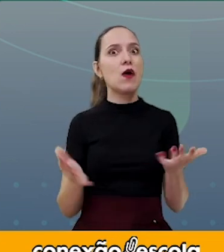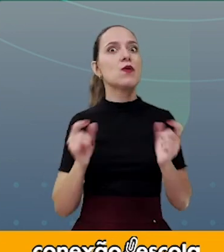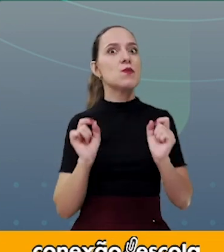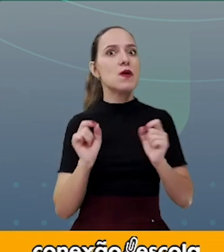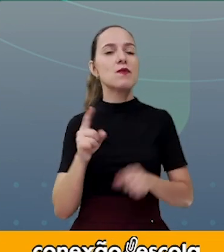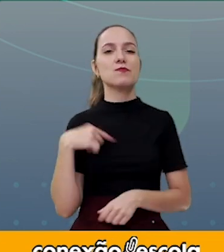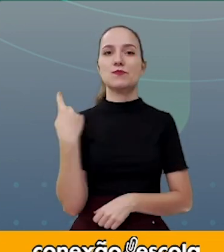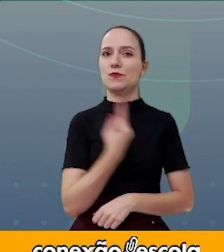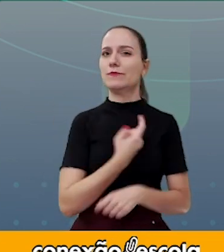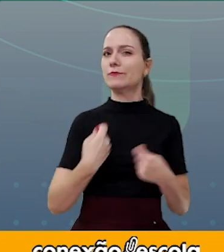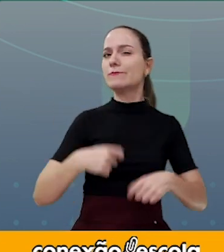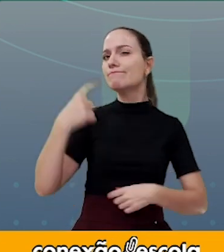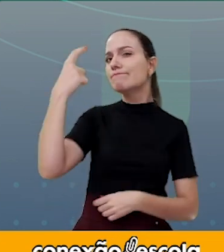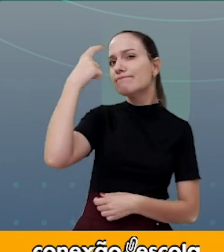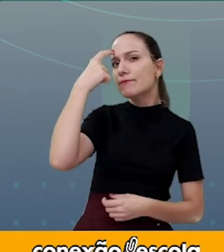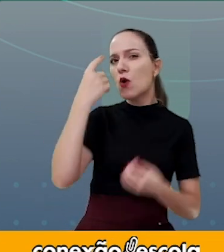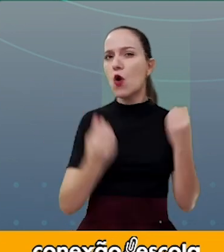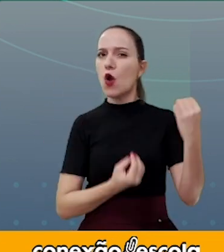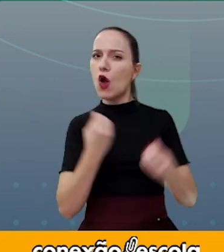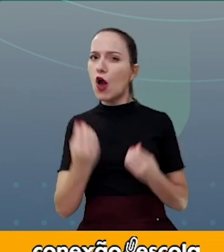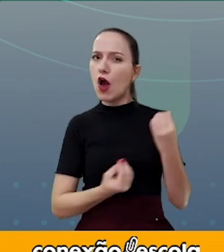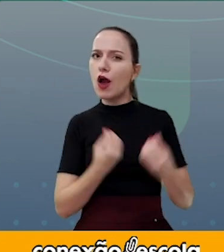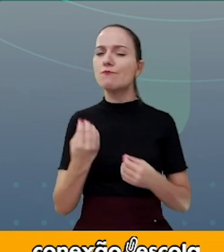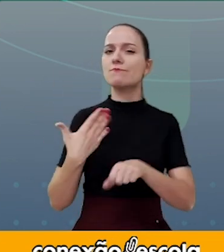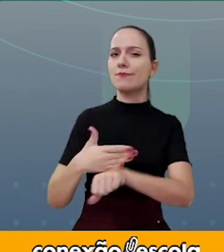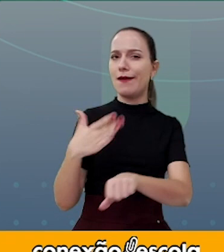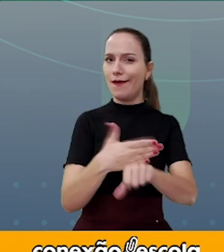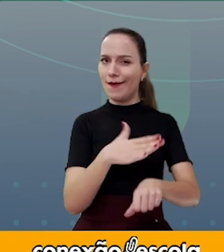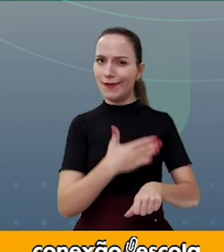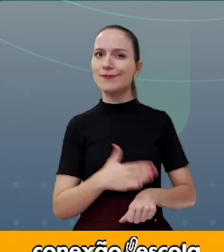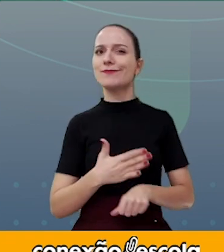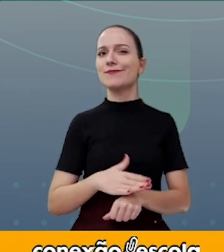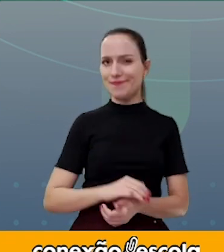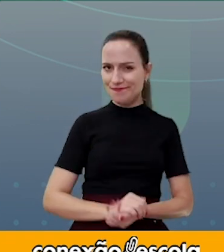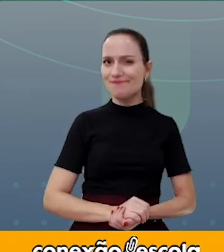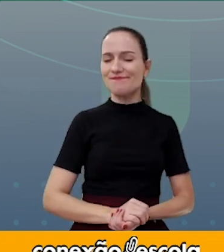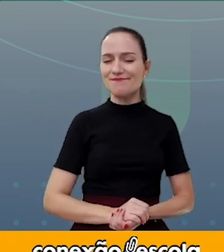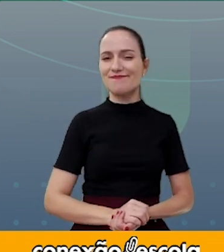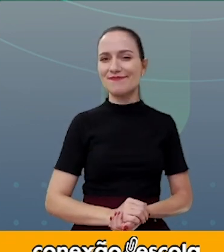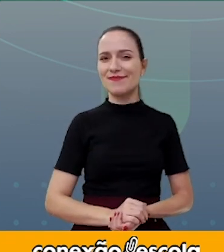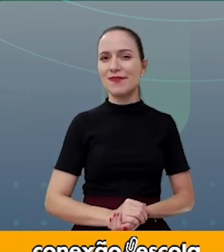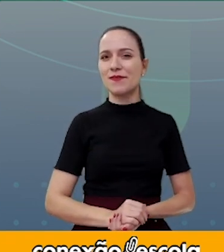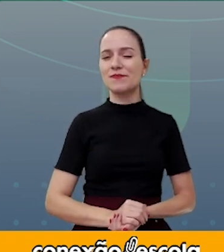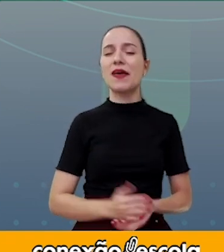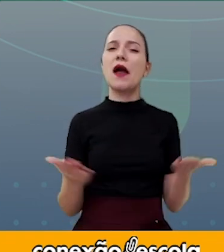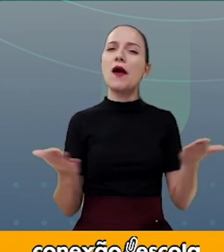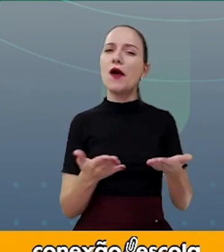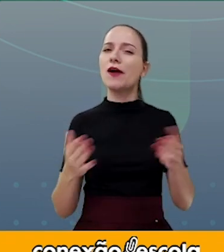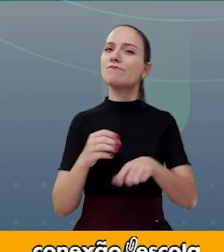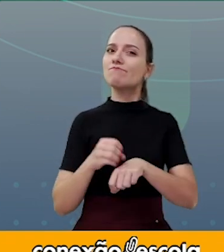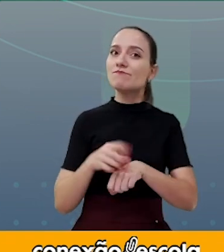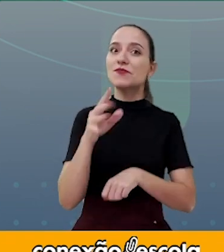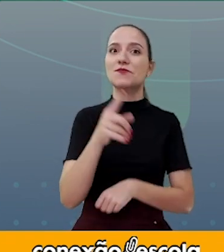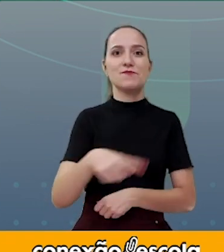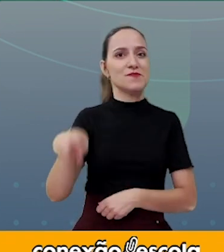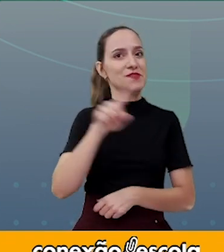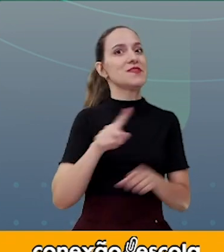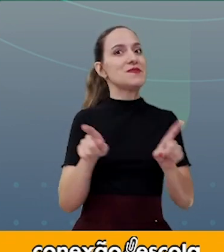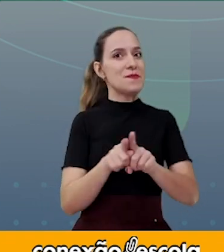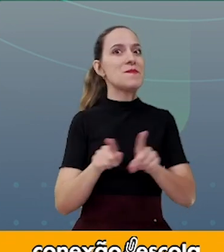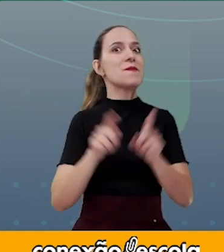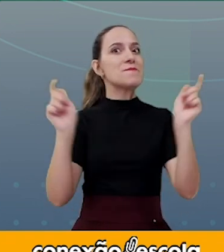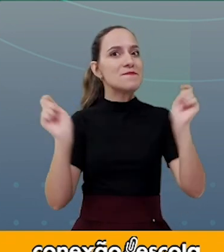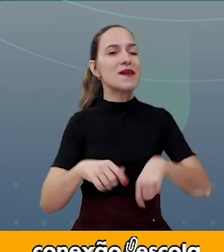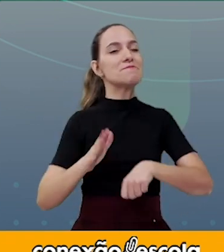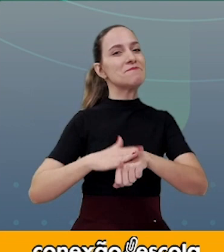a hora de pensar de forma prática. Que tal se você também